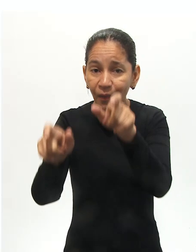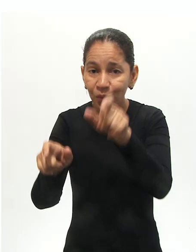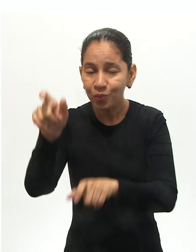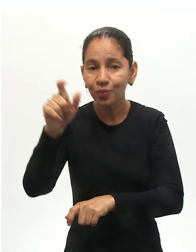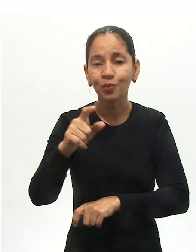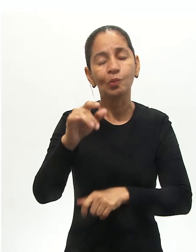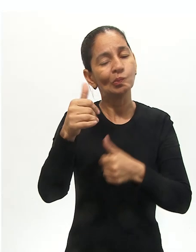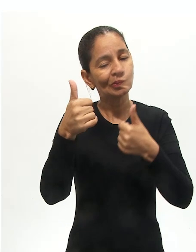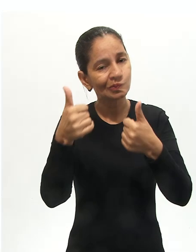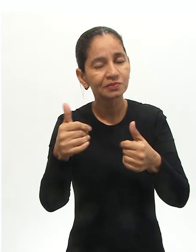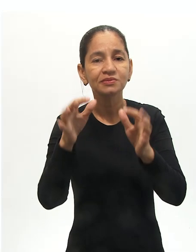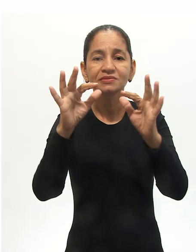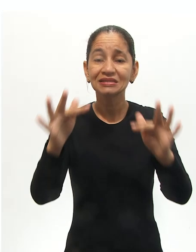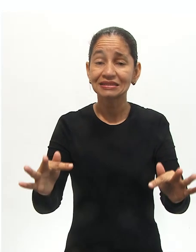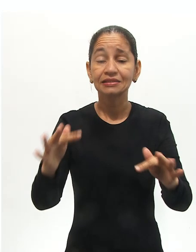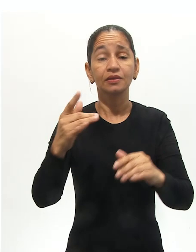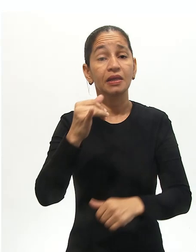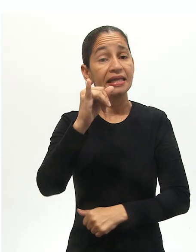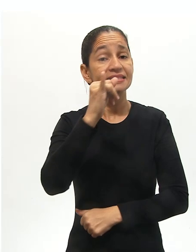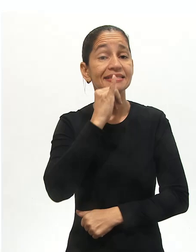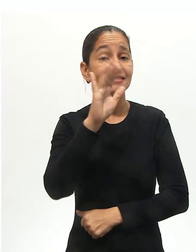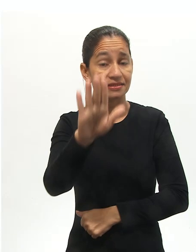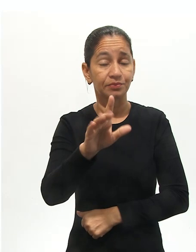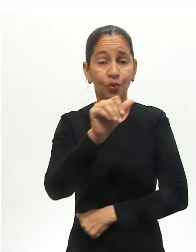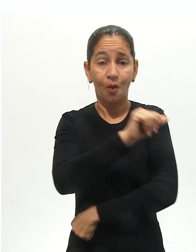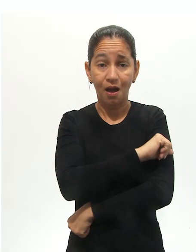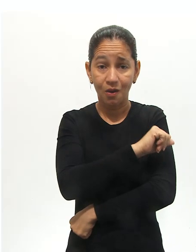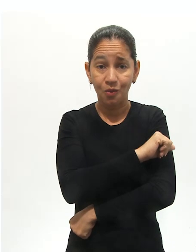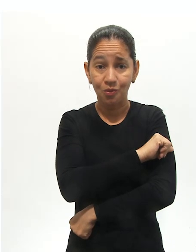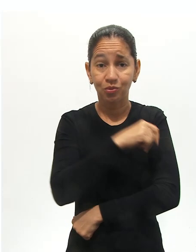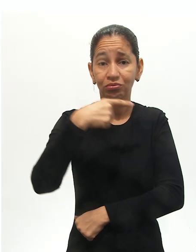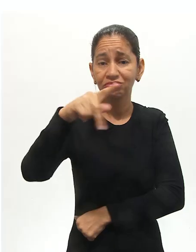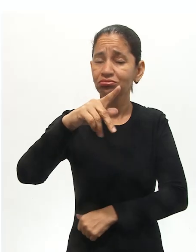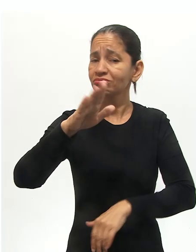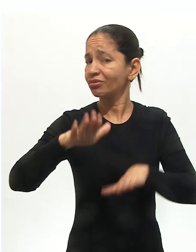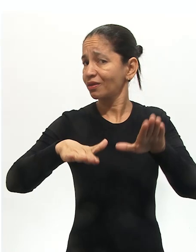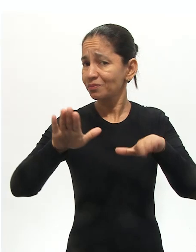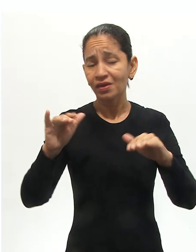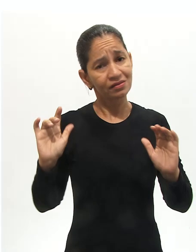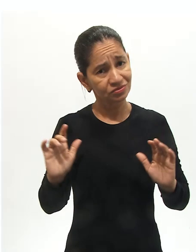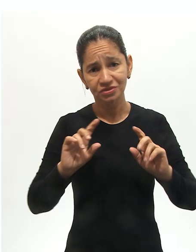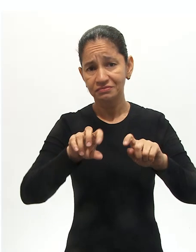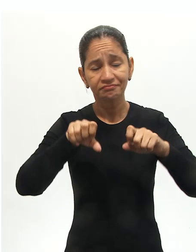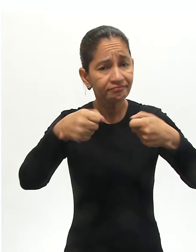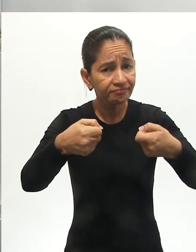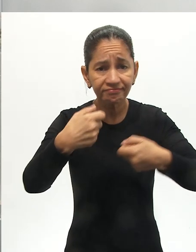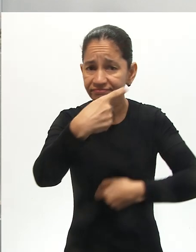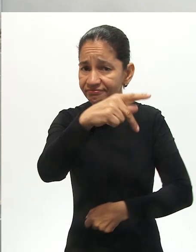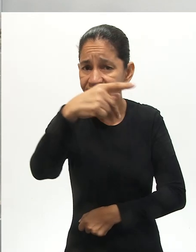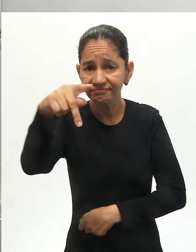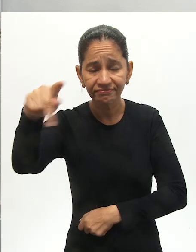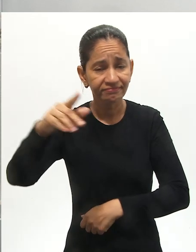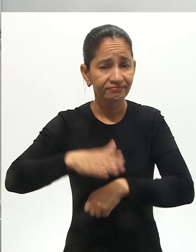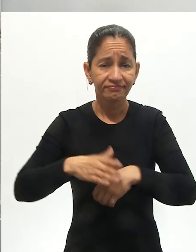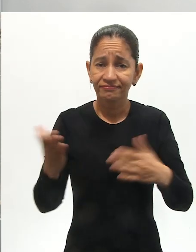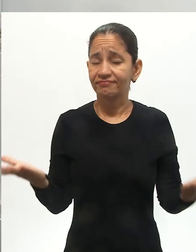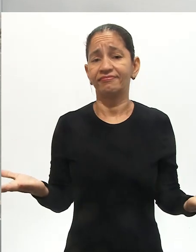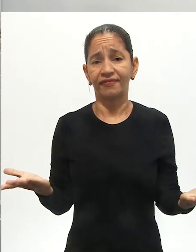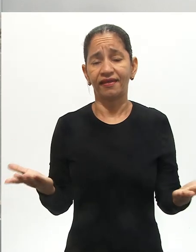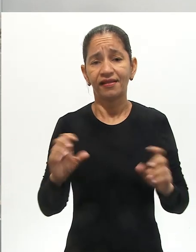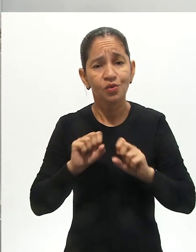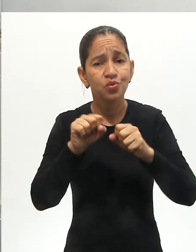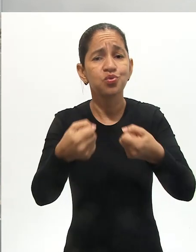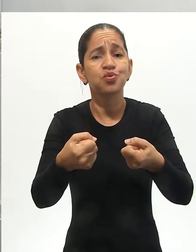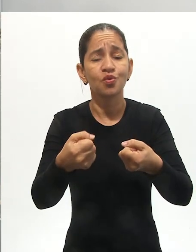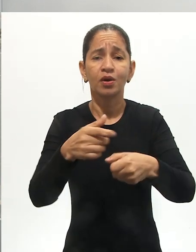individual. Isso significa que o êxito do aluno depende da sua competência,